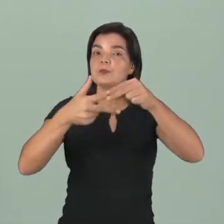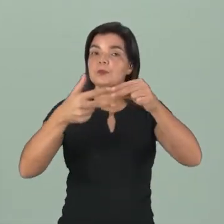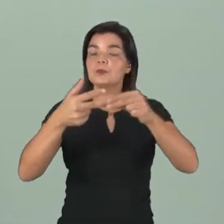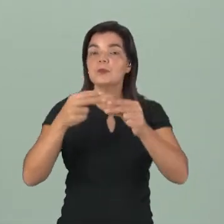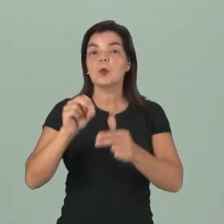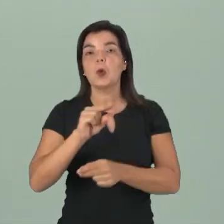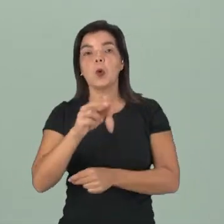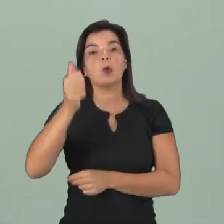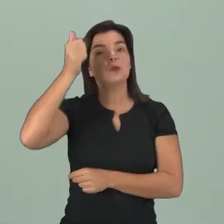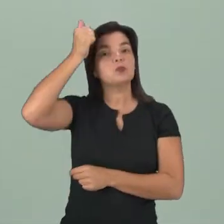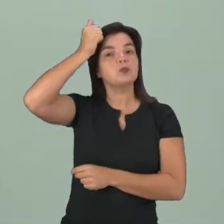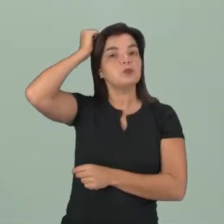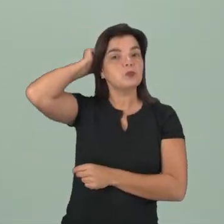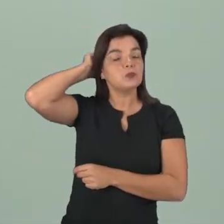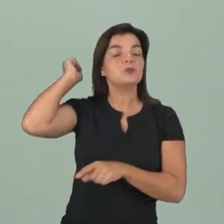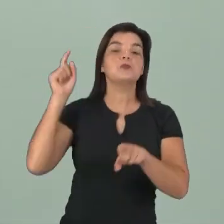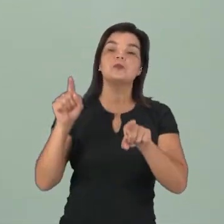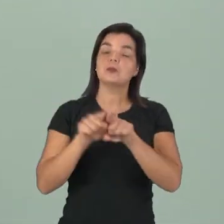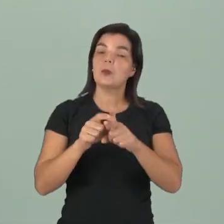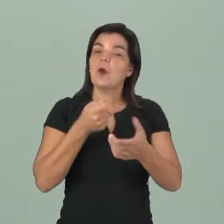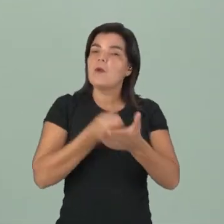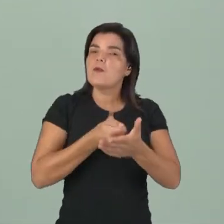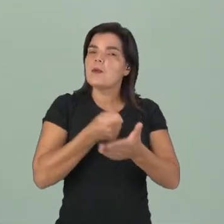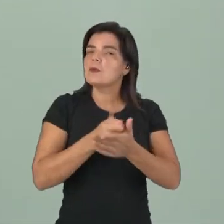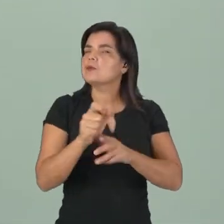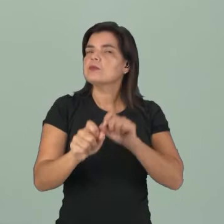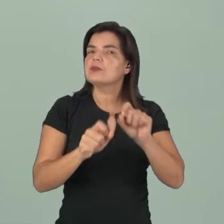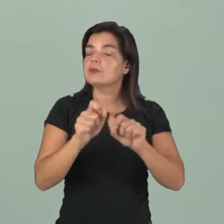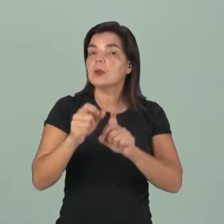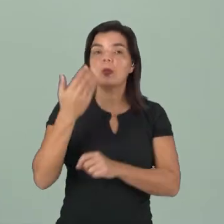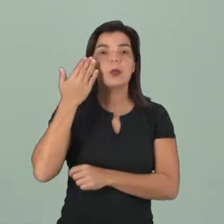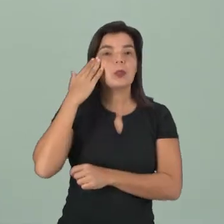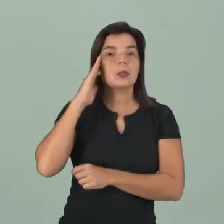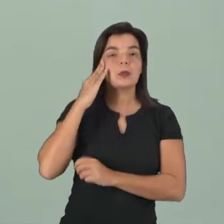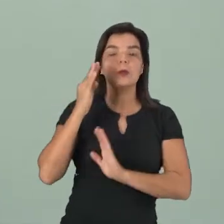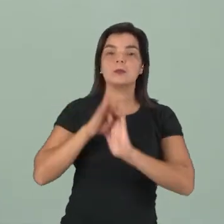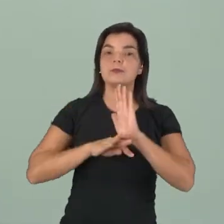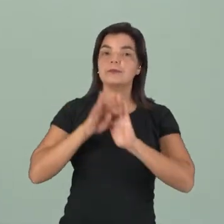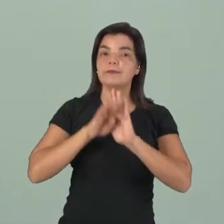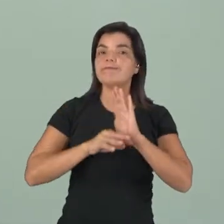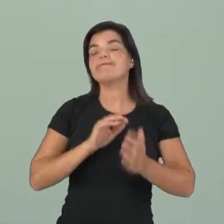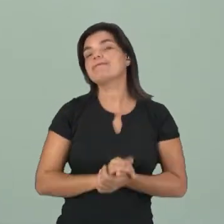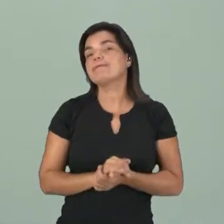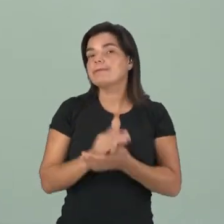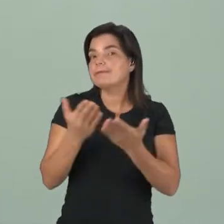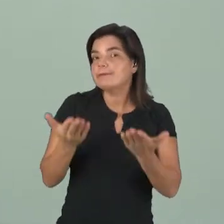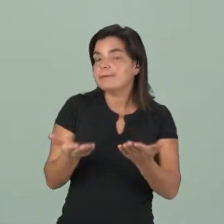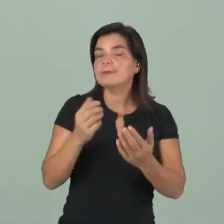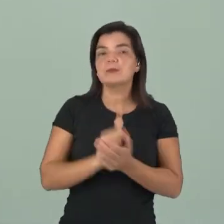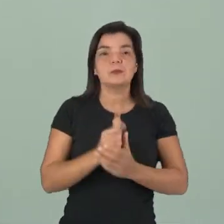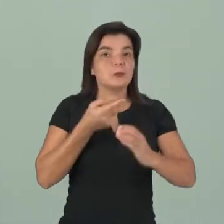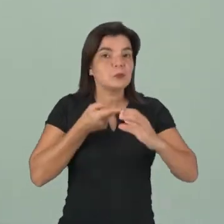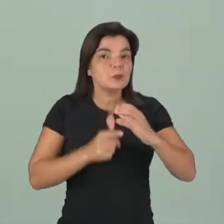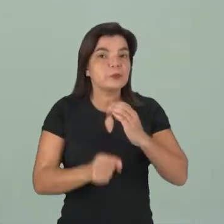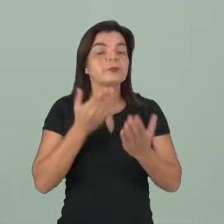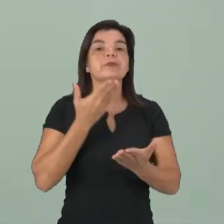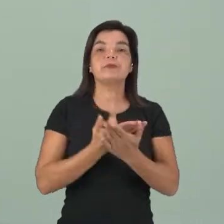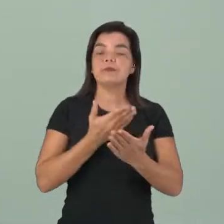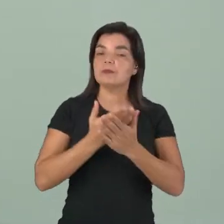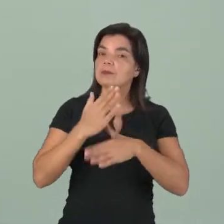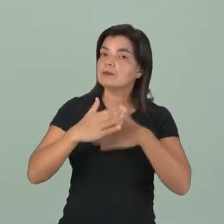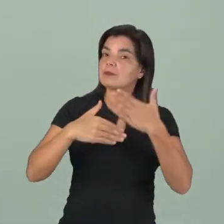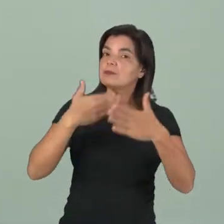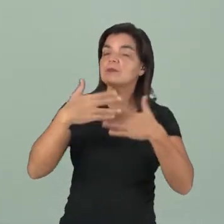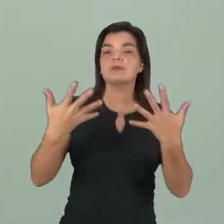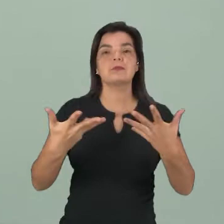ou vestibulares afins, que vai exigir o que de vocês? Compreensão textual. Então, se aprofundem nisso aí,